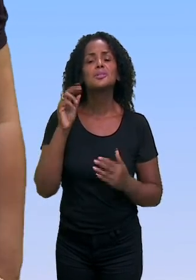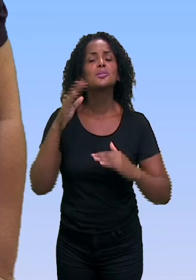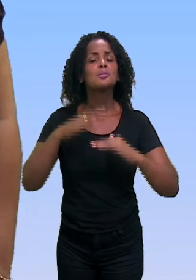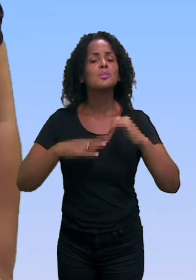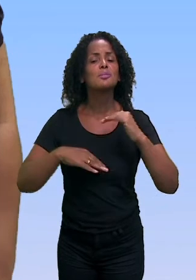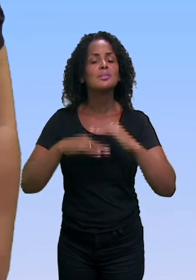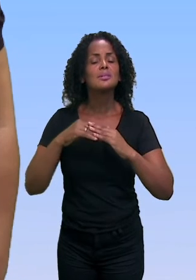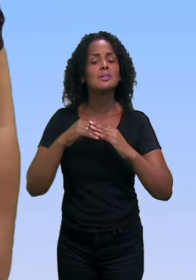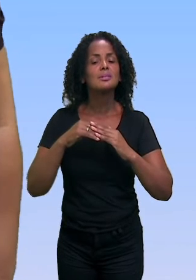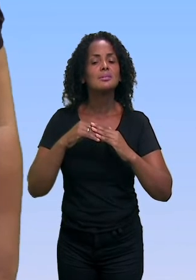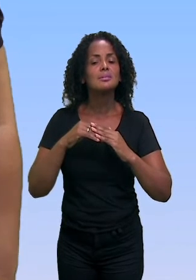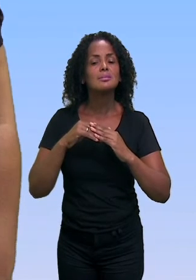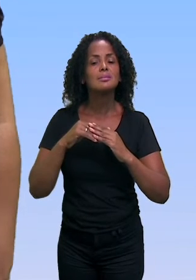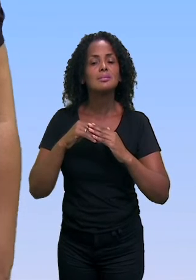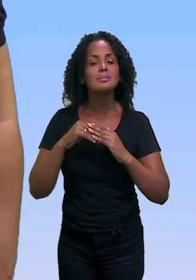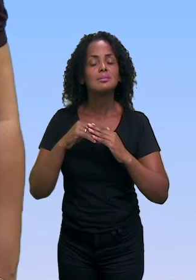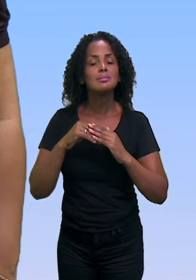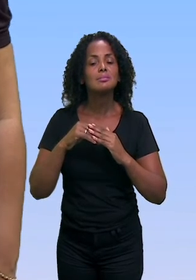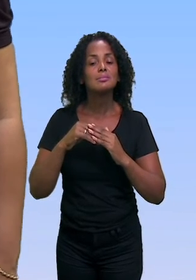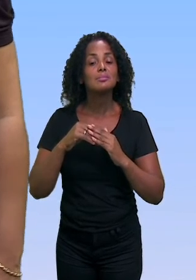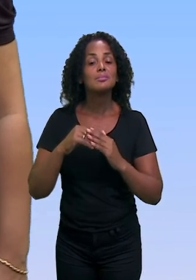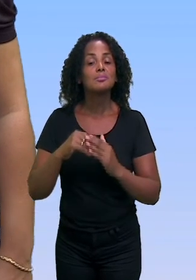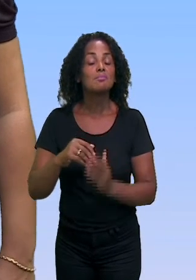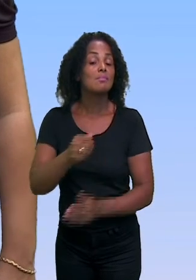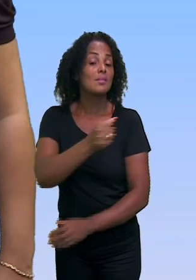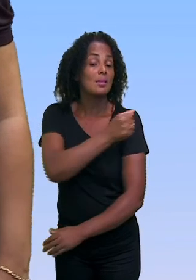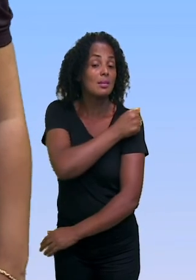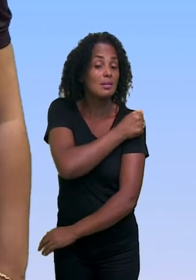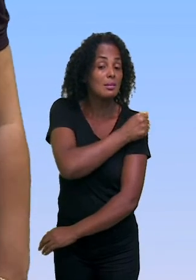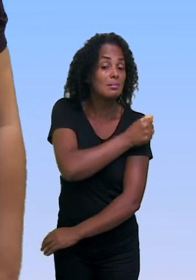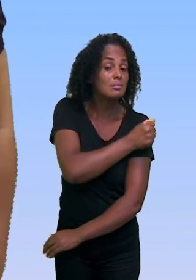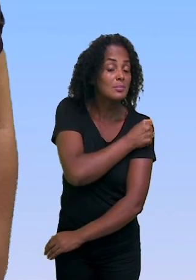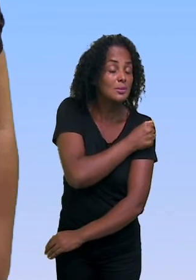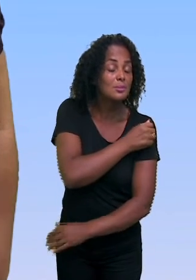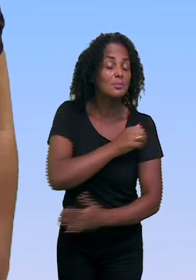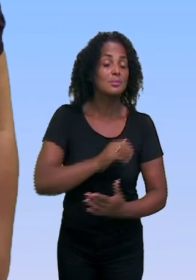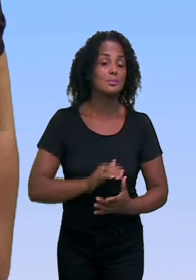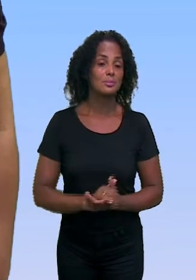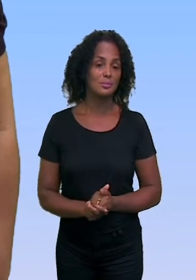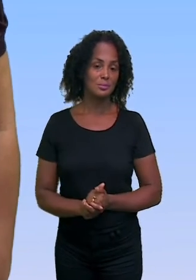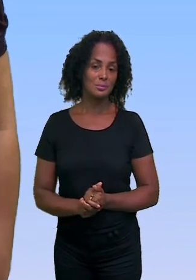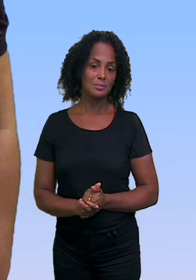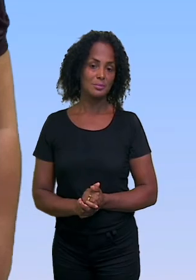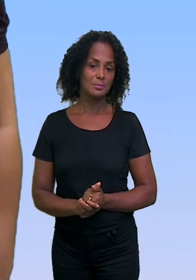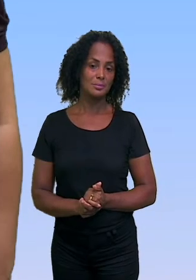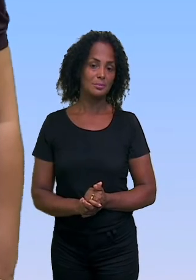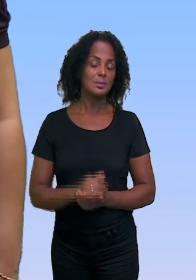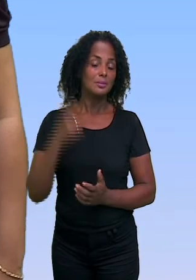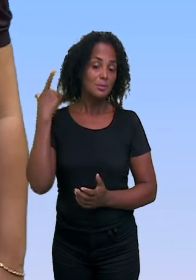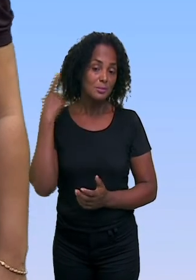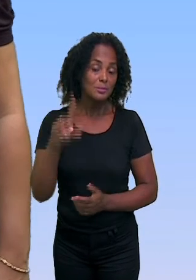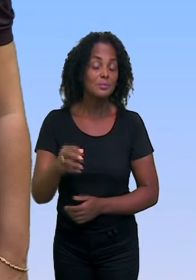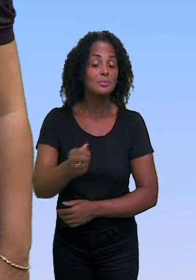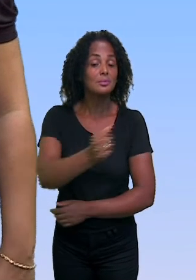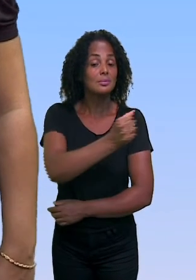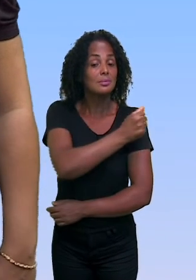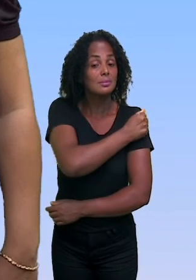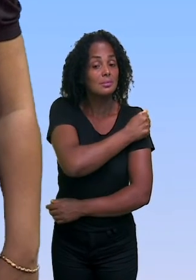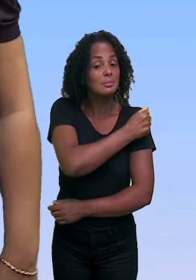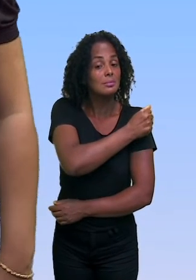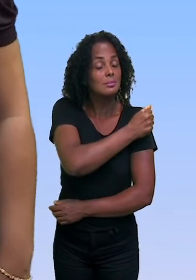estuda repito estude mais uma